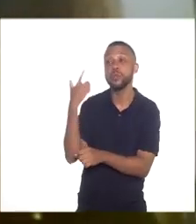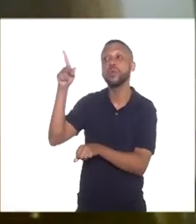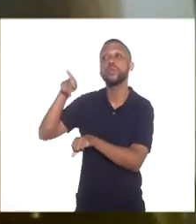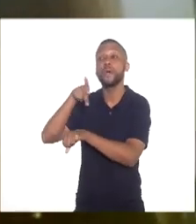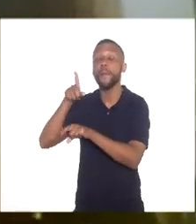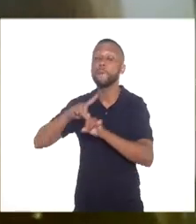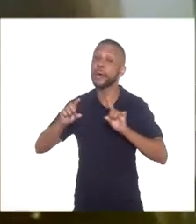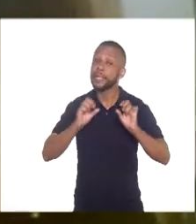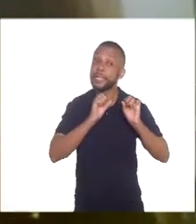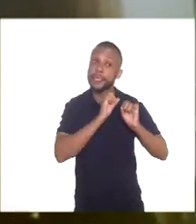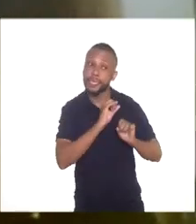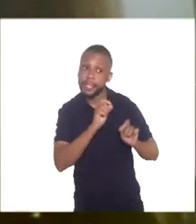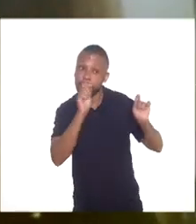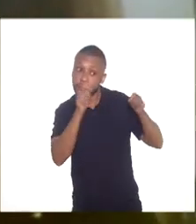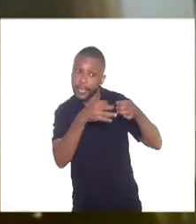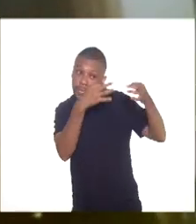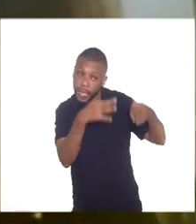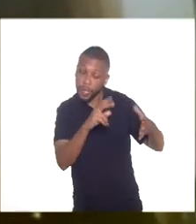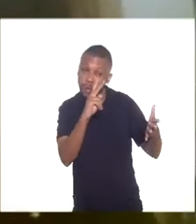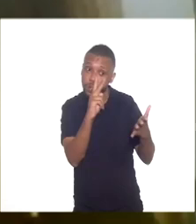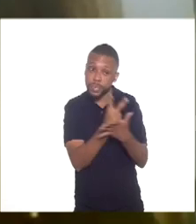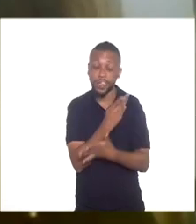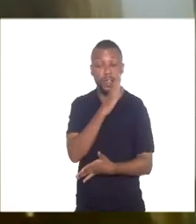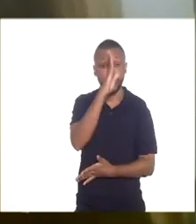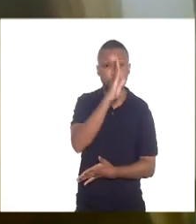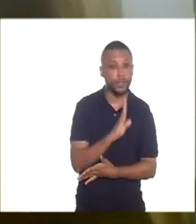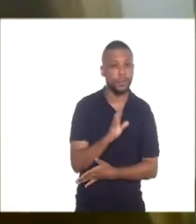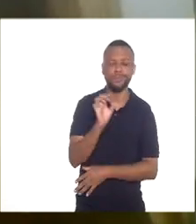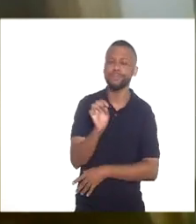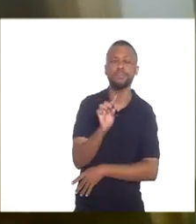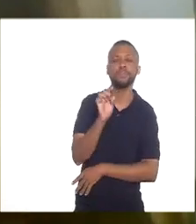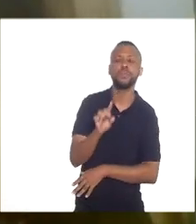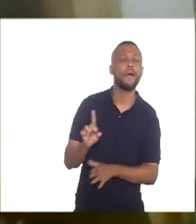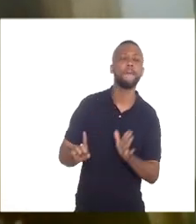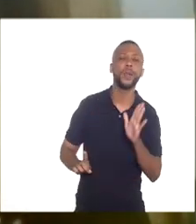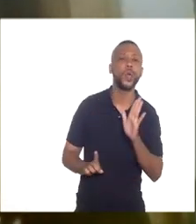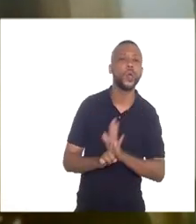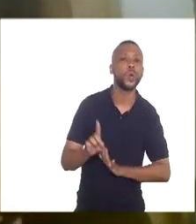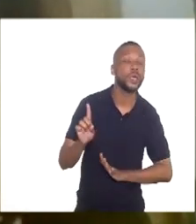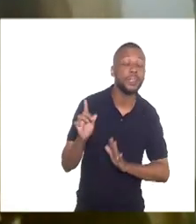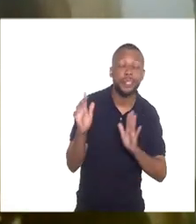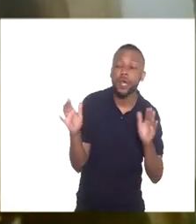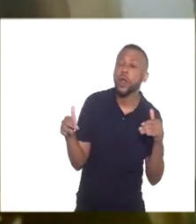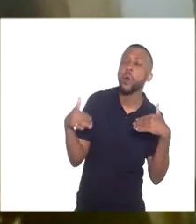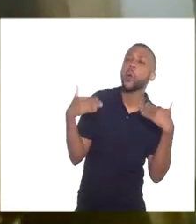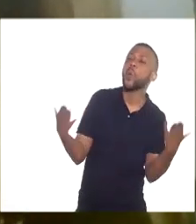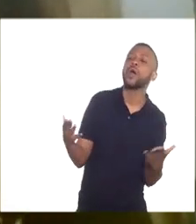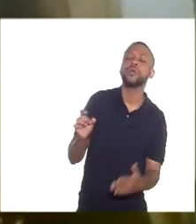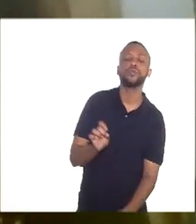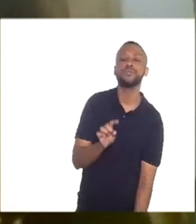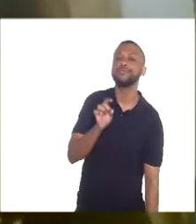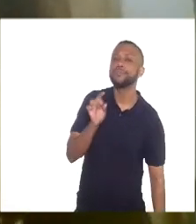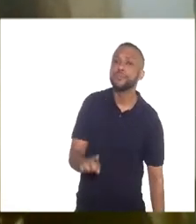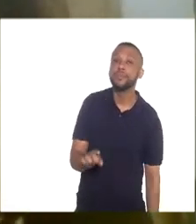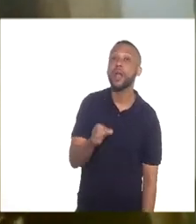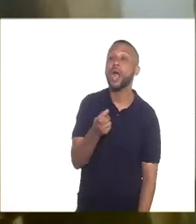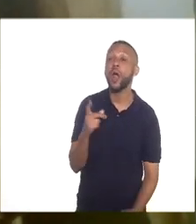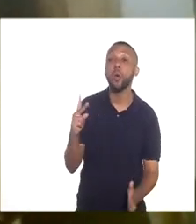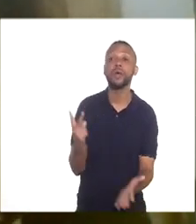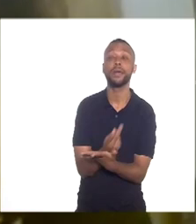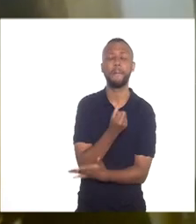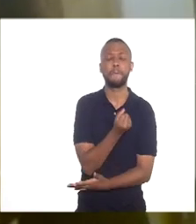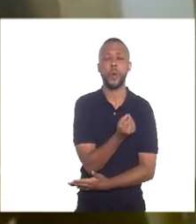der certo e acontecer no Brasil, a minha pergunta é: quando isso aconteceria em escala